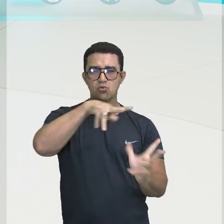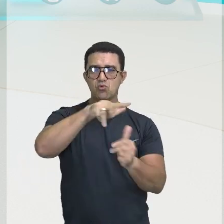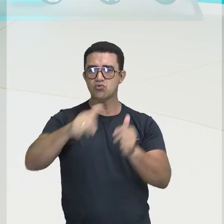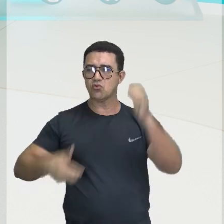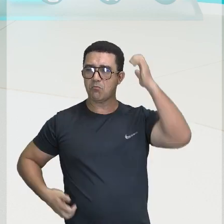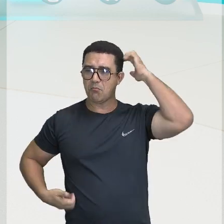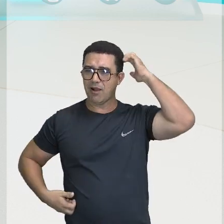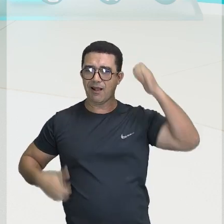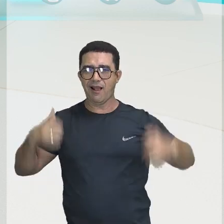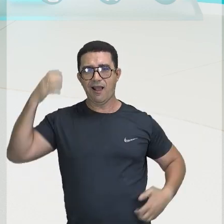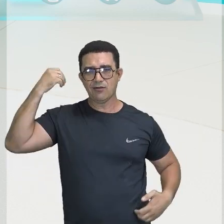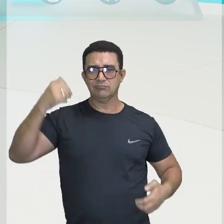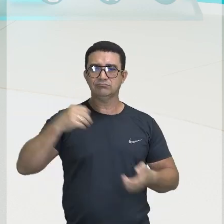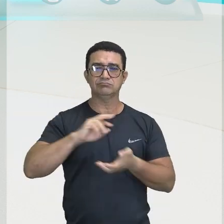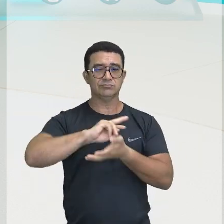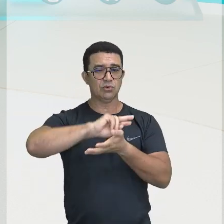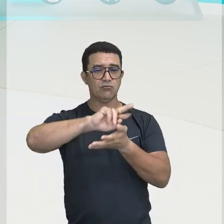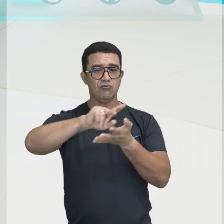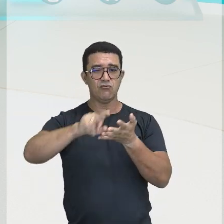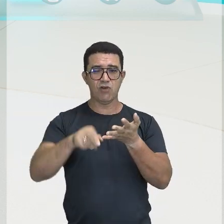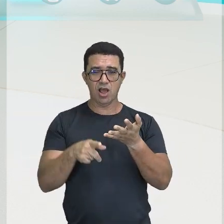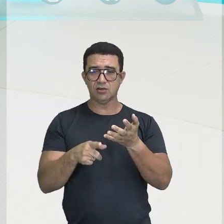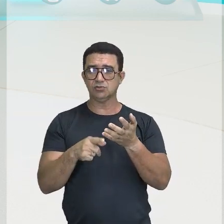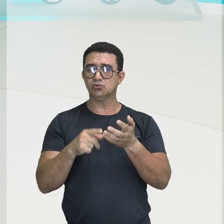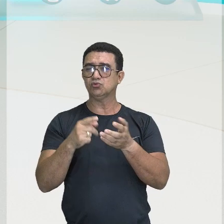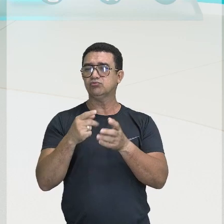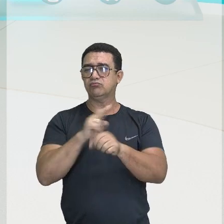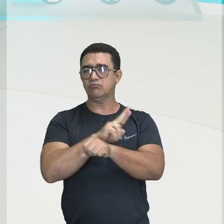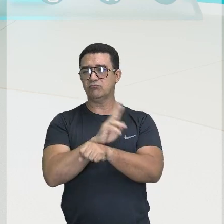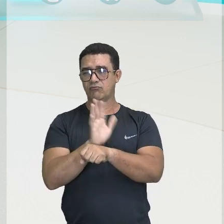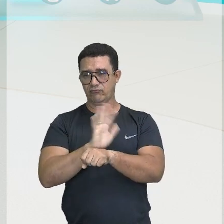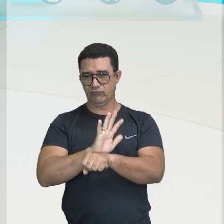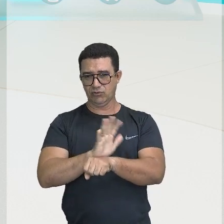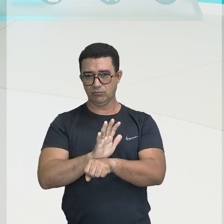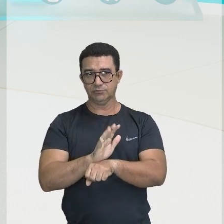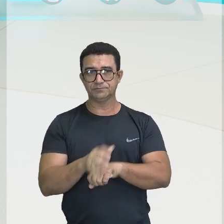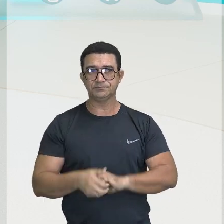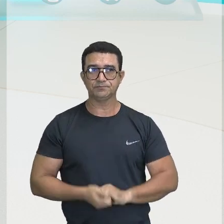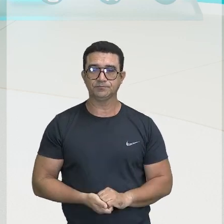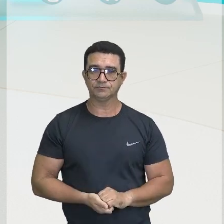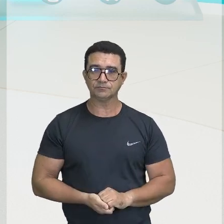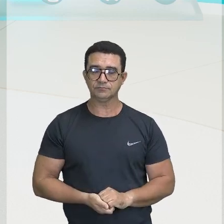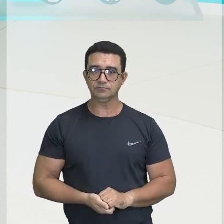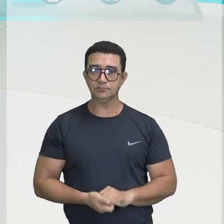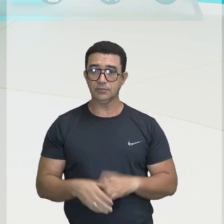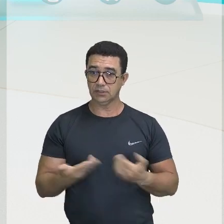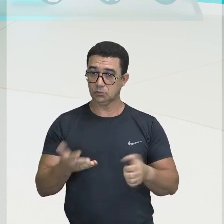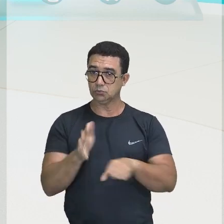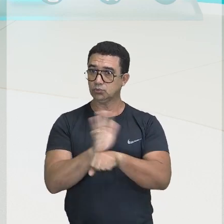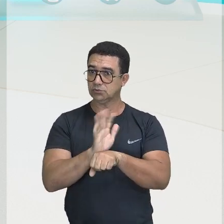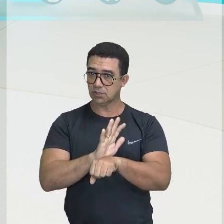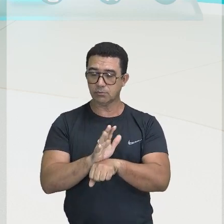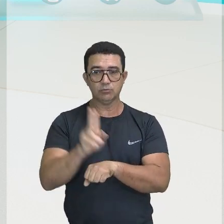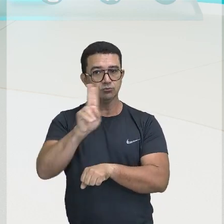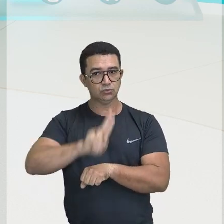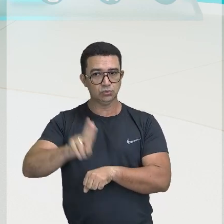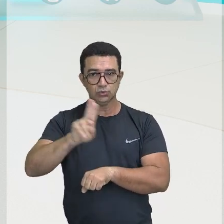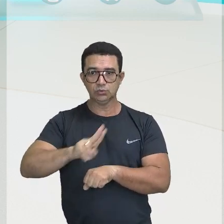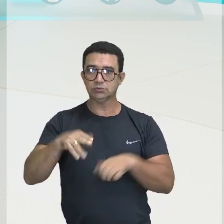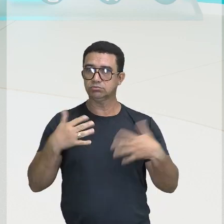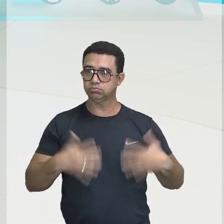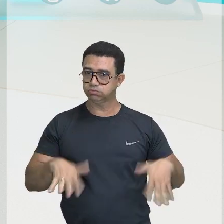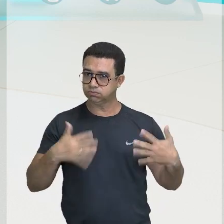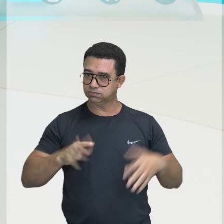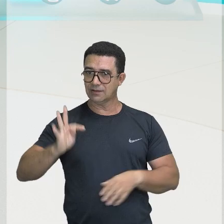As Aventuras de Pi e muitos outros. Então, o cinema está utilizando muito